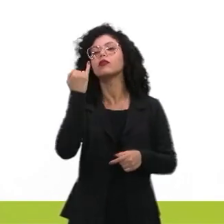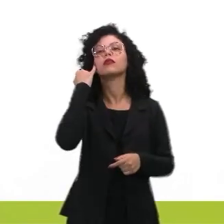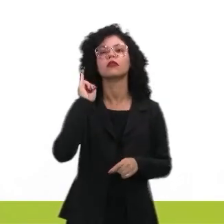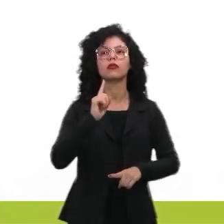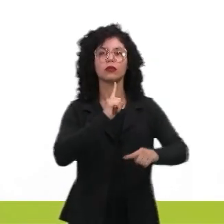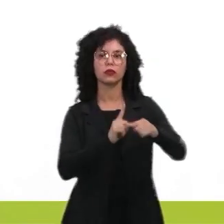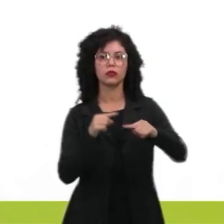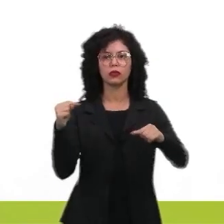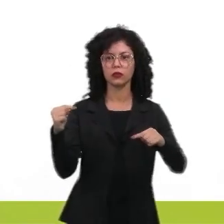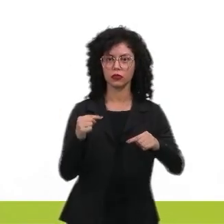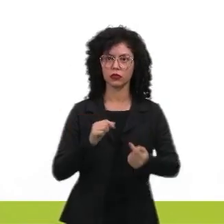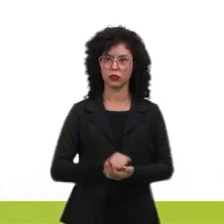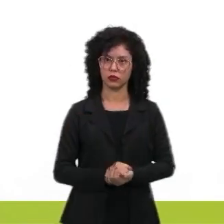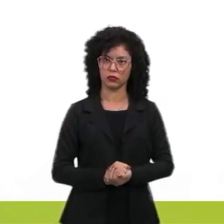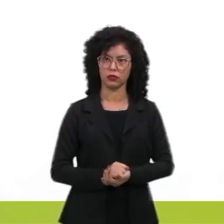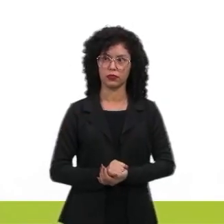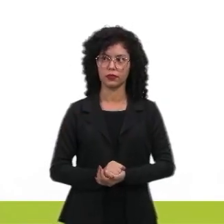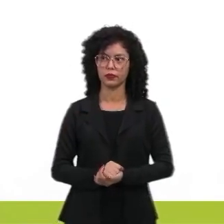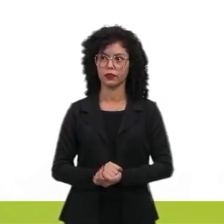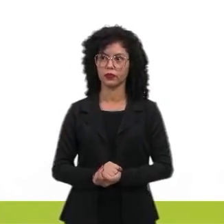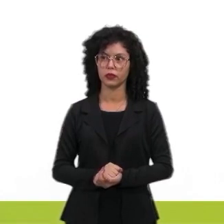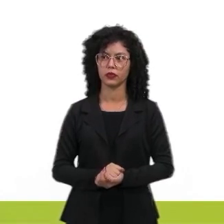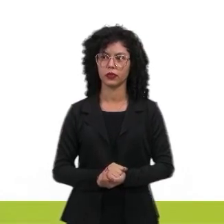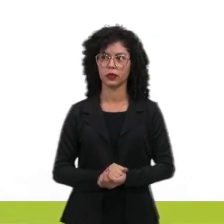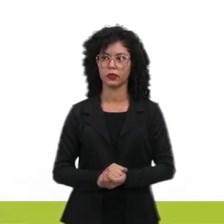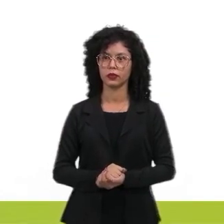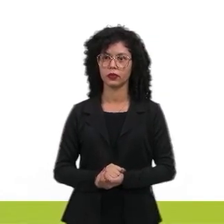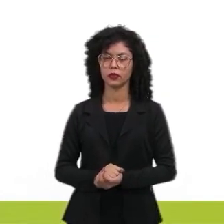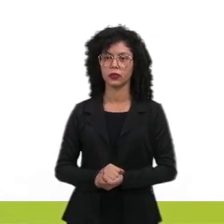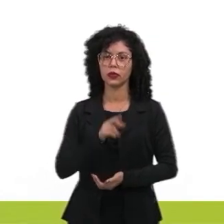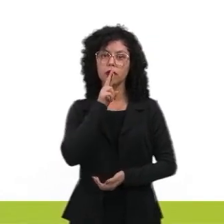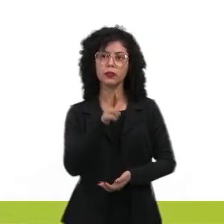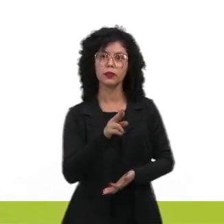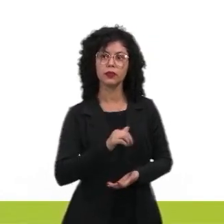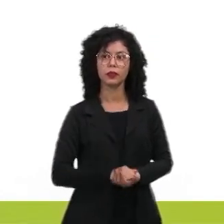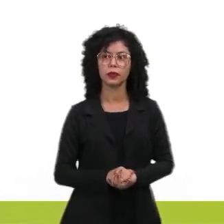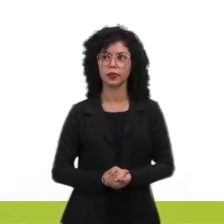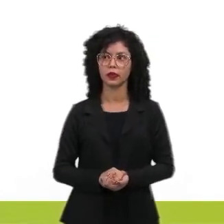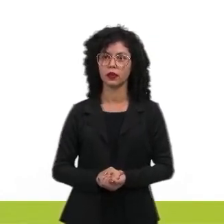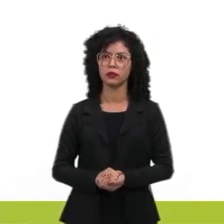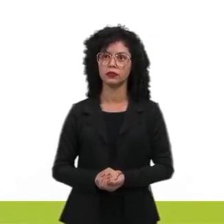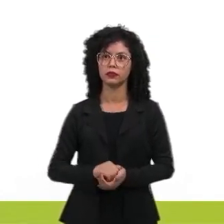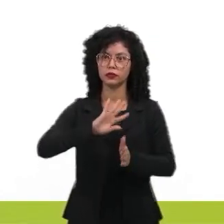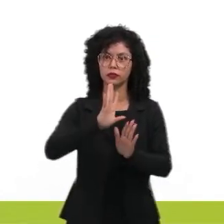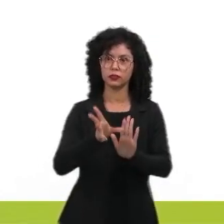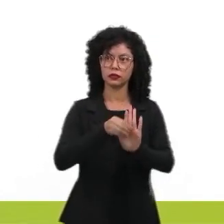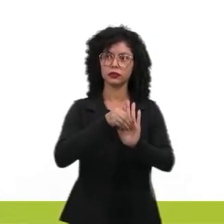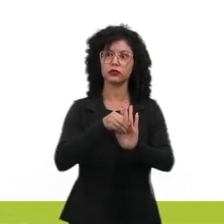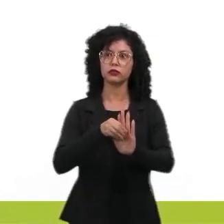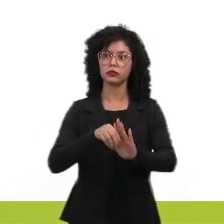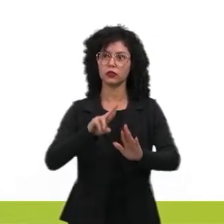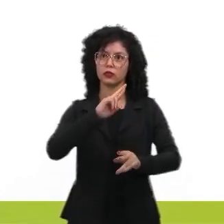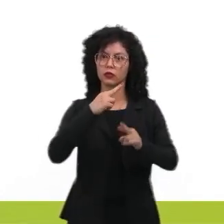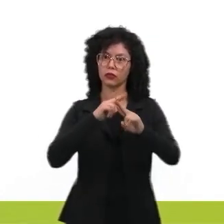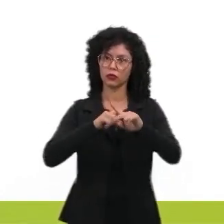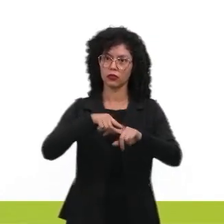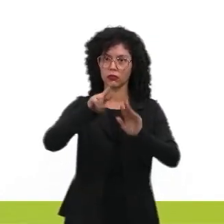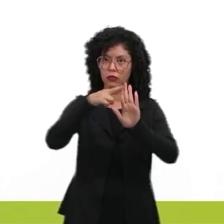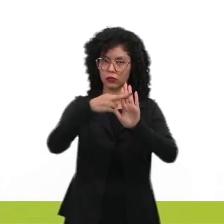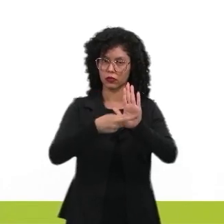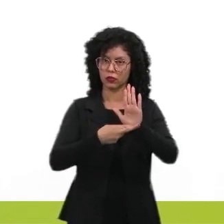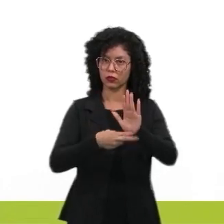do menos nos próximos slides, tá bom? Vamos lá, vamos verificar aqui como é que fica essa resolução já aplicando. Nós temos a nossa regrinha,